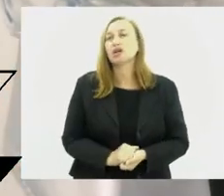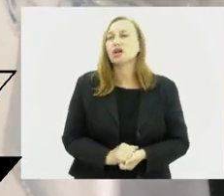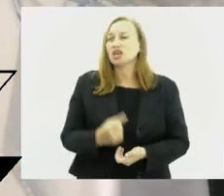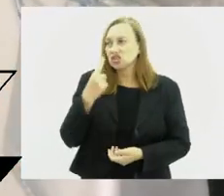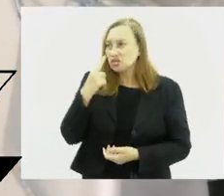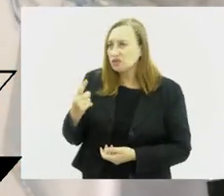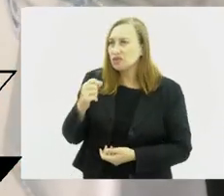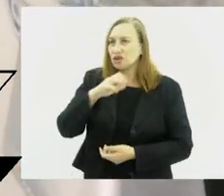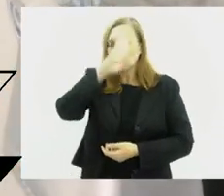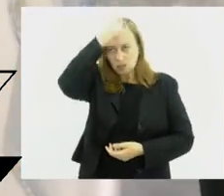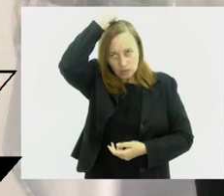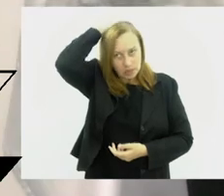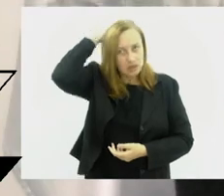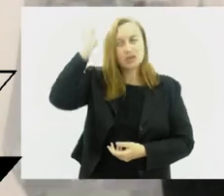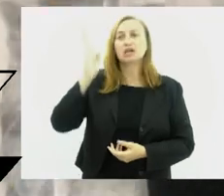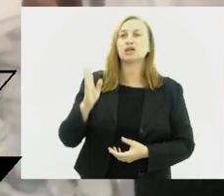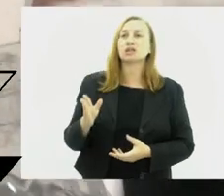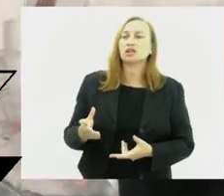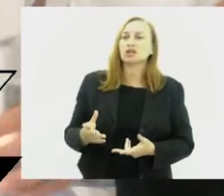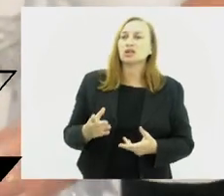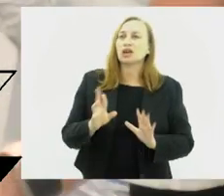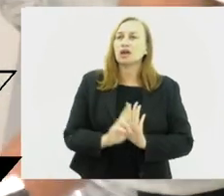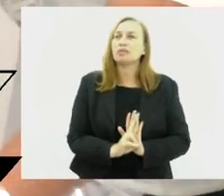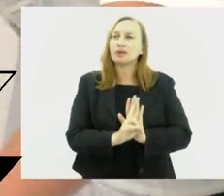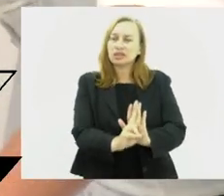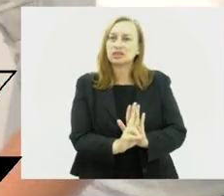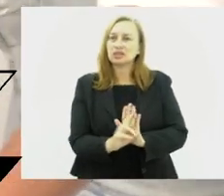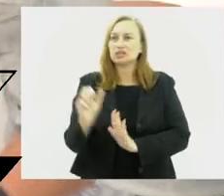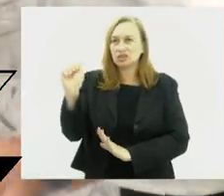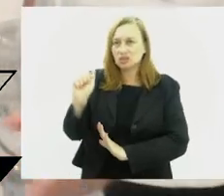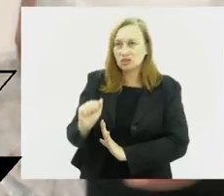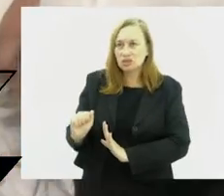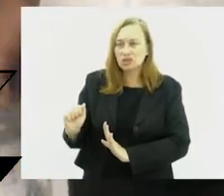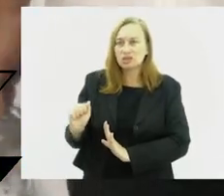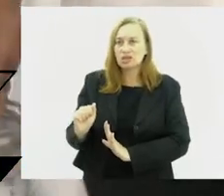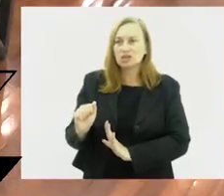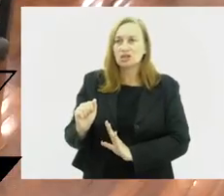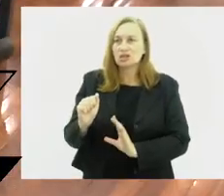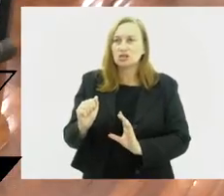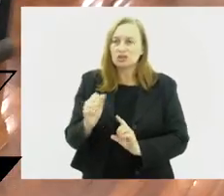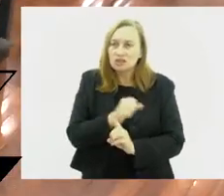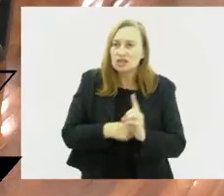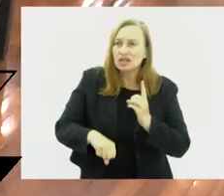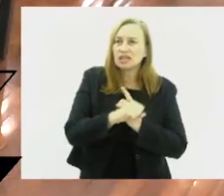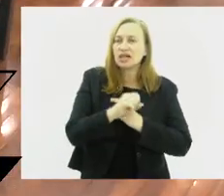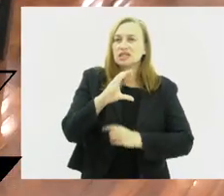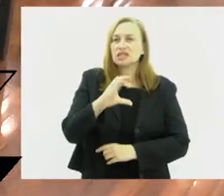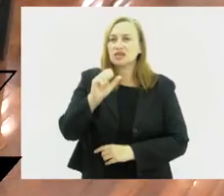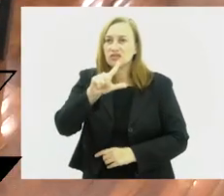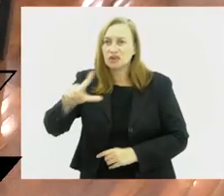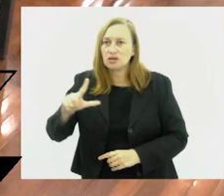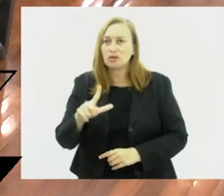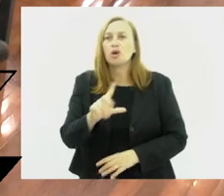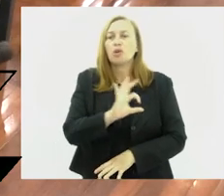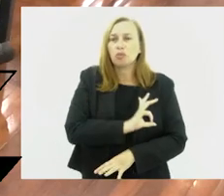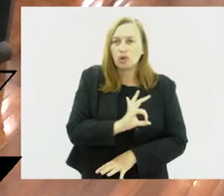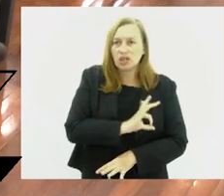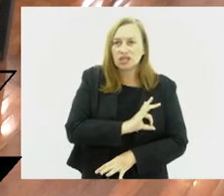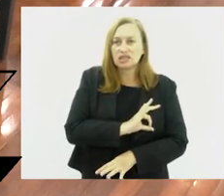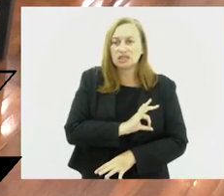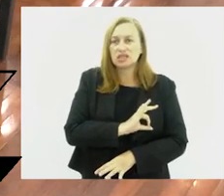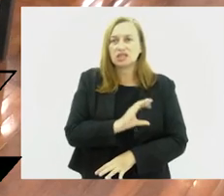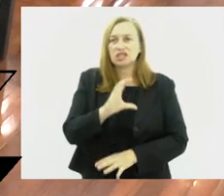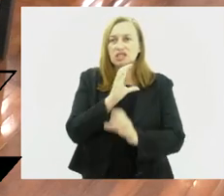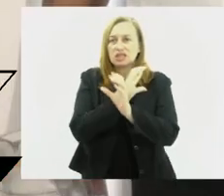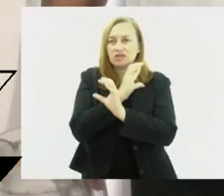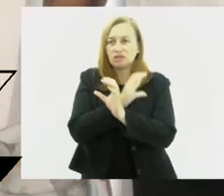Bombeiros, autoridades municipais, representantes da sociedade civil, de criadores, Polícia Civil do Estado do Rio de Janeiro. Infelizmente, a gente não vê uma